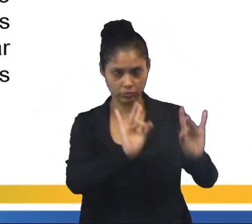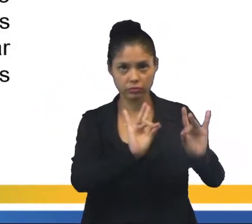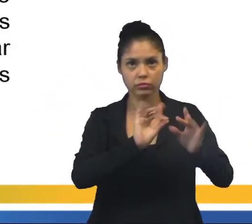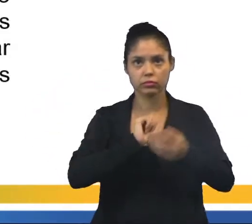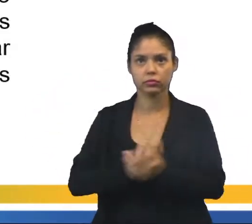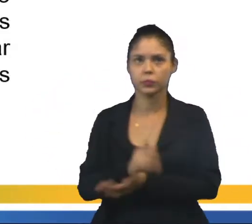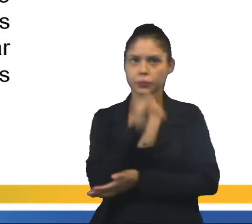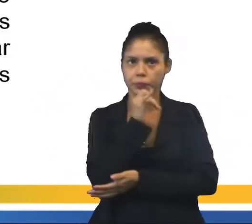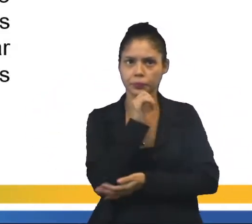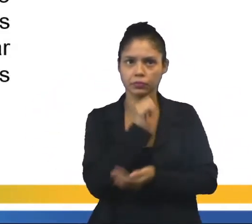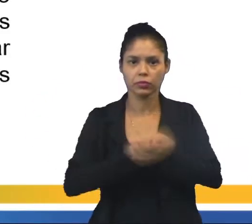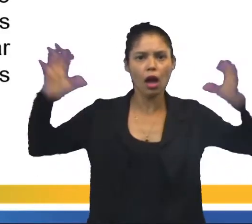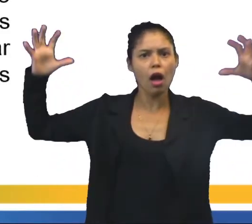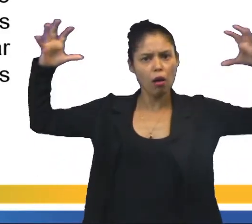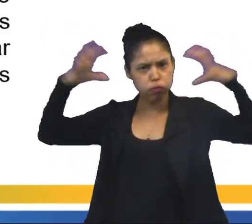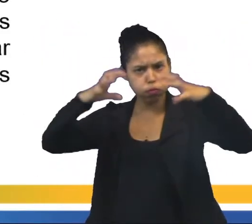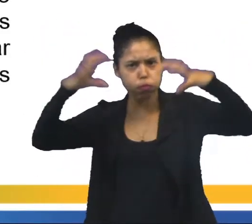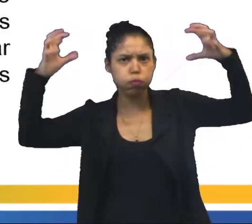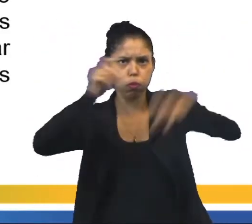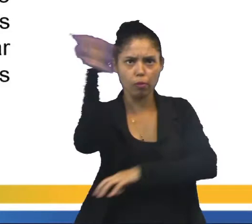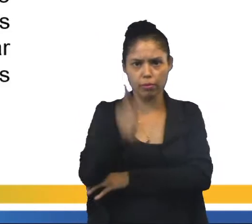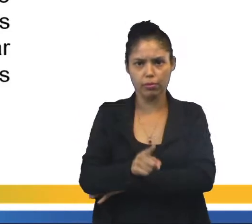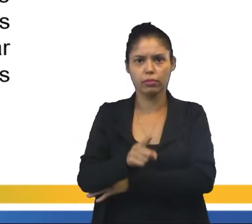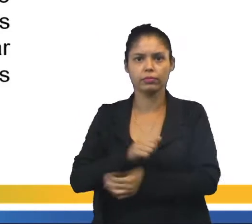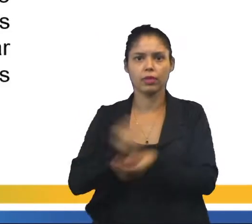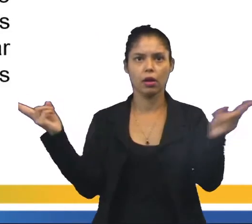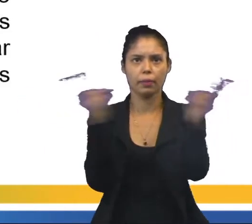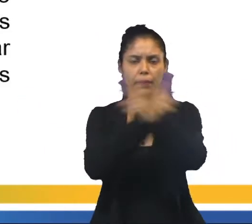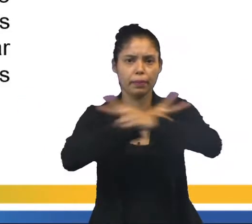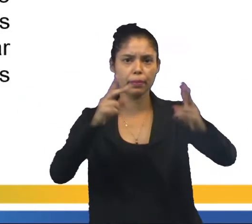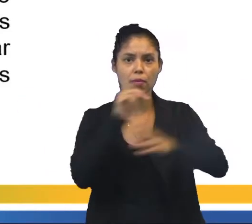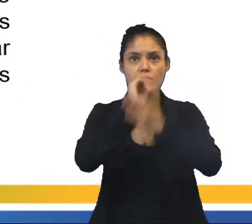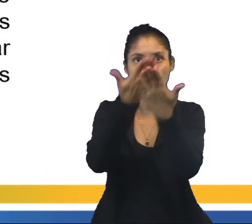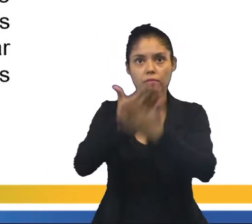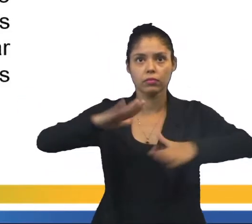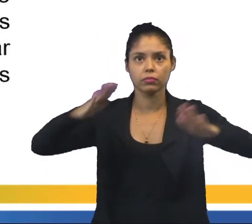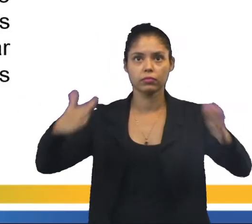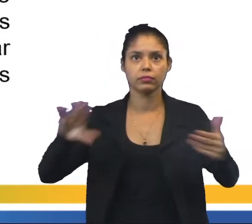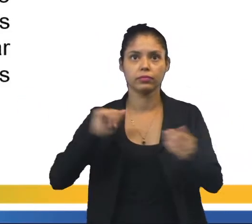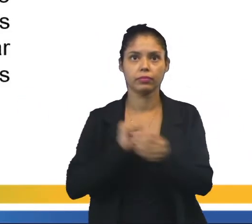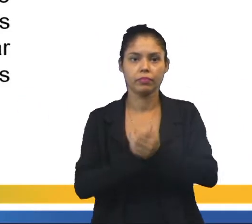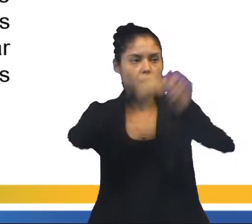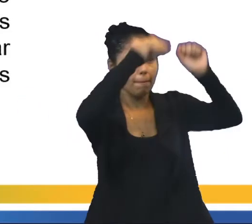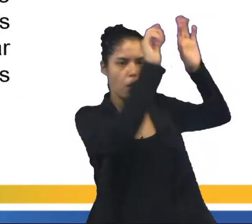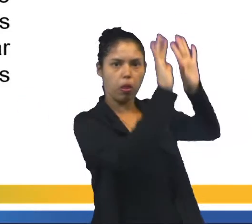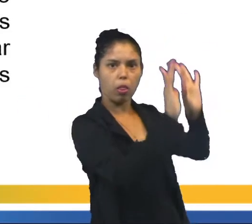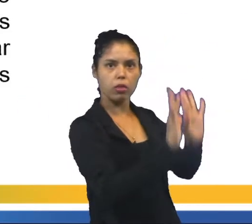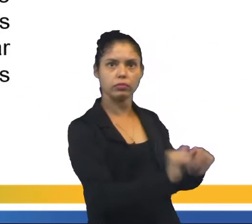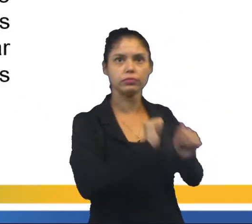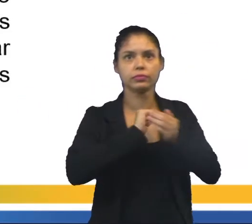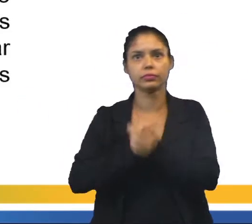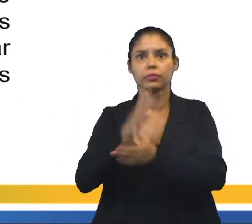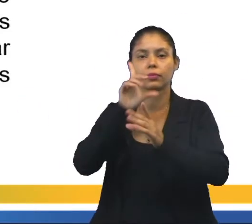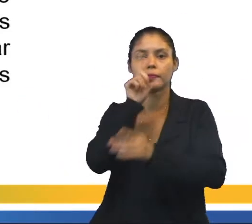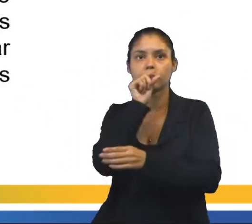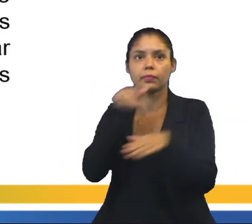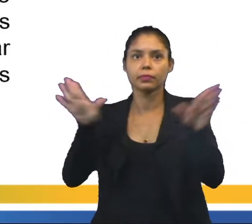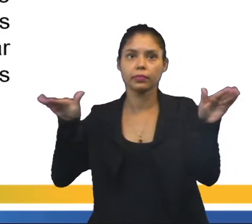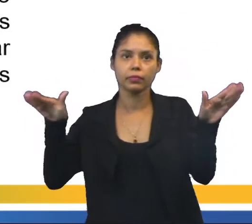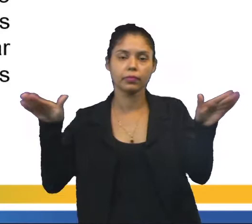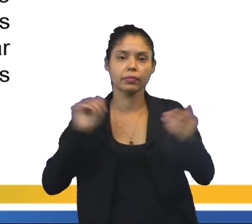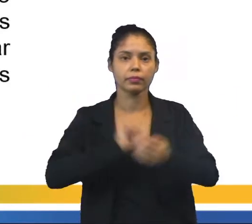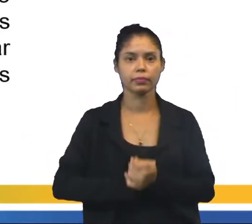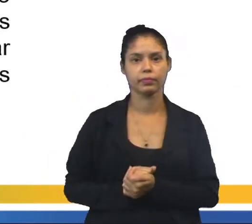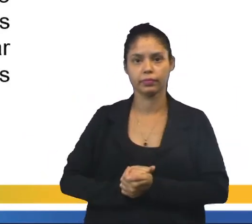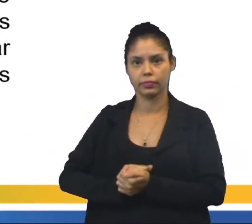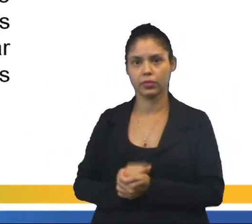Por exemplo, chuva, trovão, vento, mar, cachoeira, canto do pássaro, entre outros.